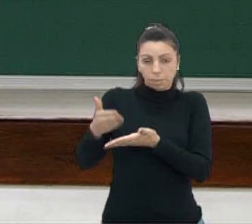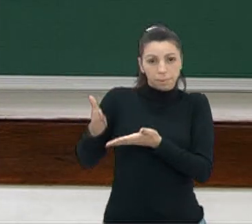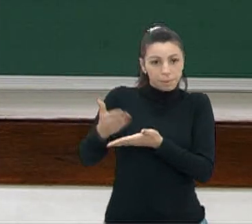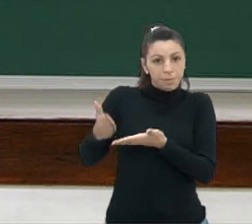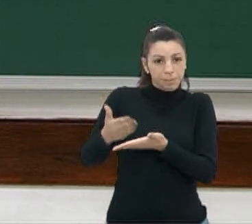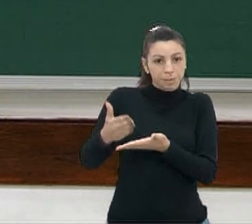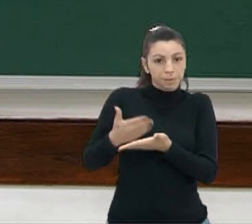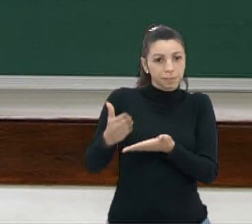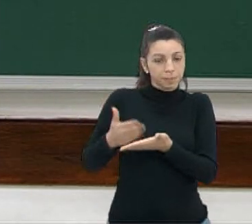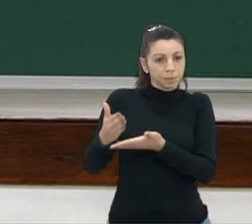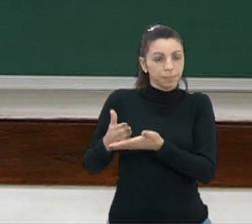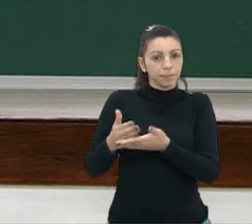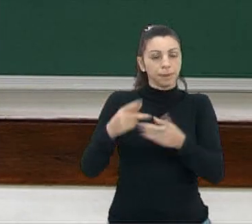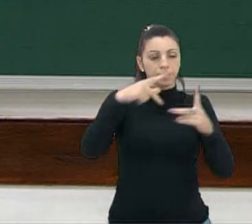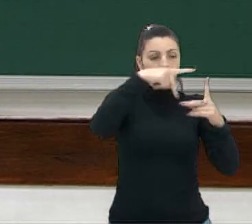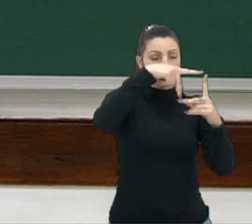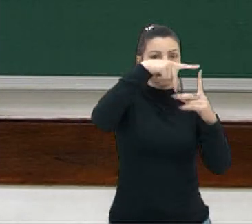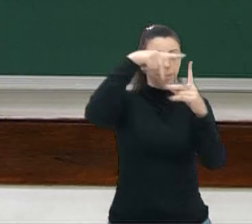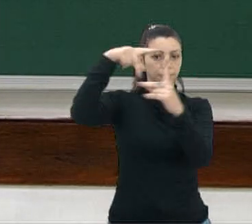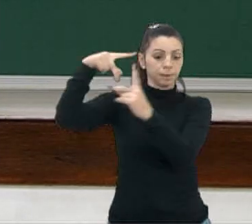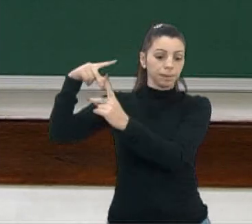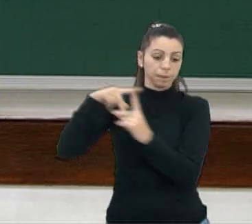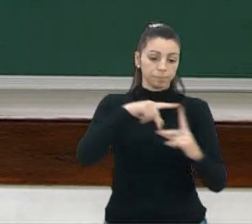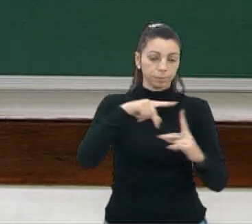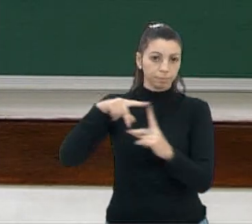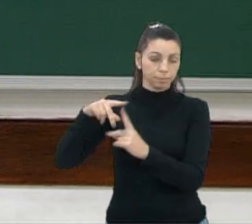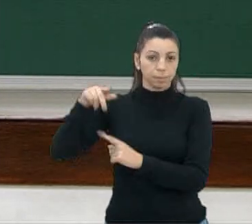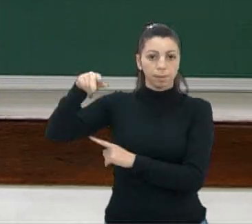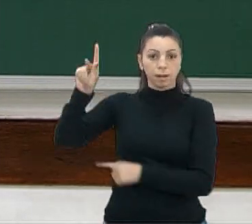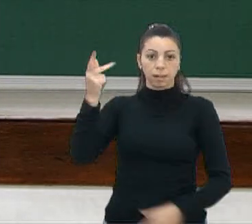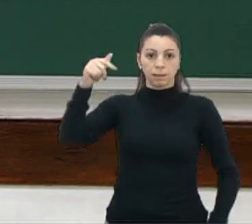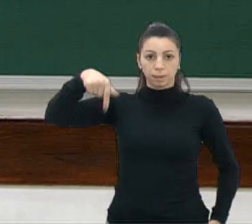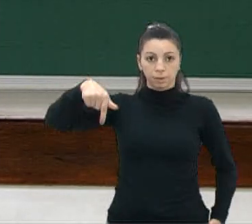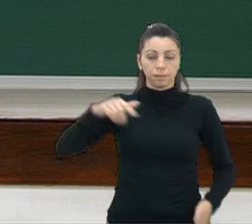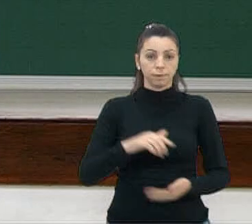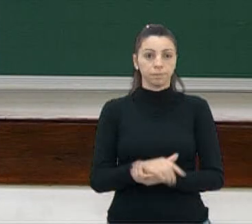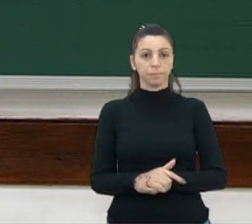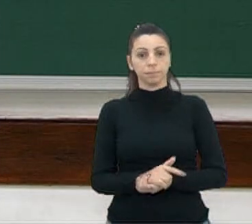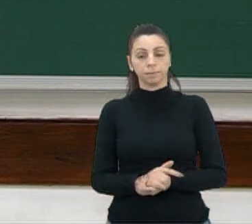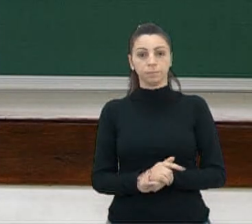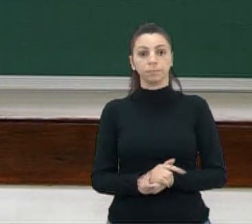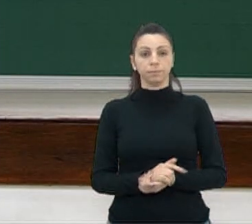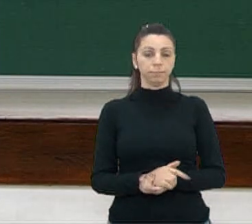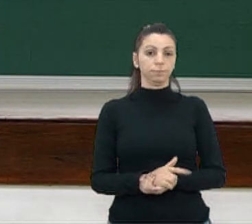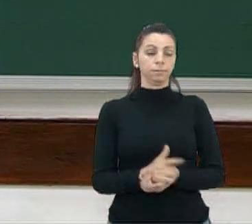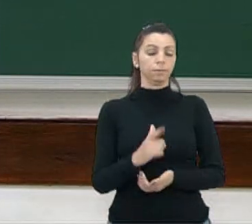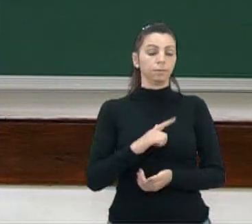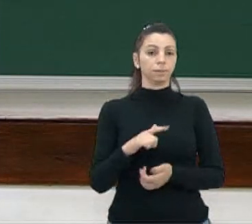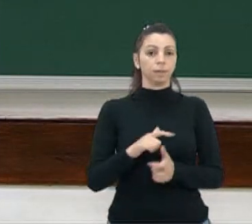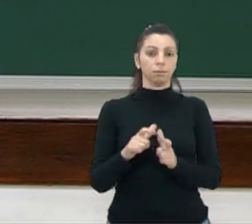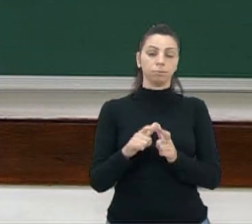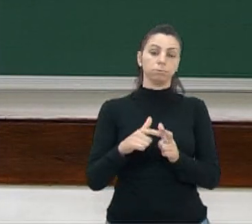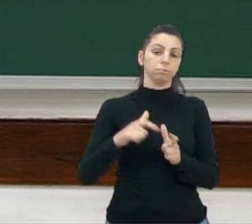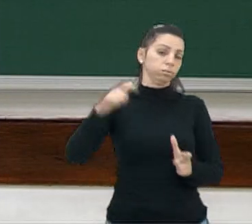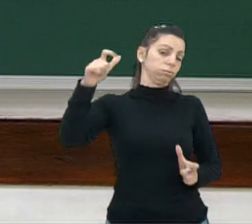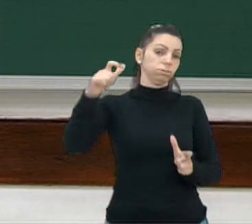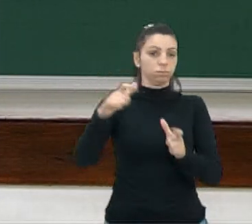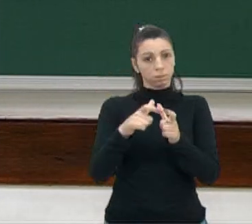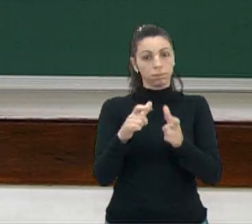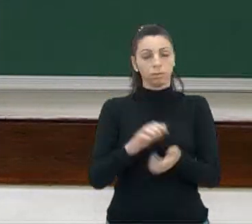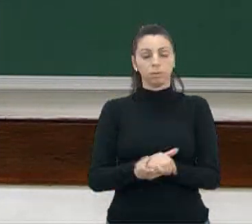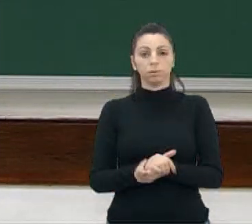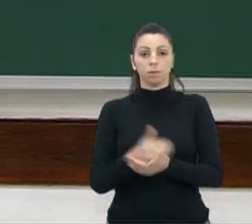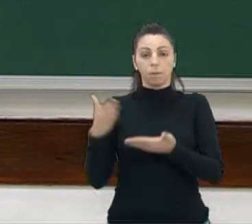vários quadrinhos, né? Uma história em quadrinhos, o nome já diz, né? HQ. Então você tem aí tamanhos variados, mas é normalmente uma